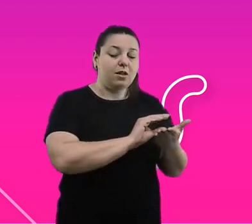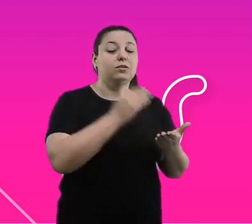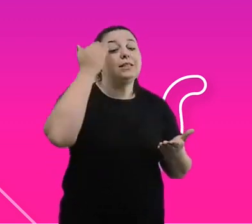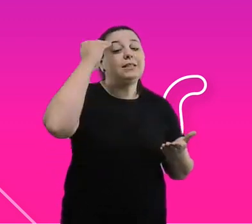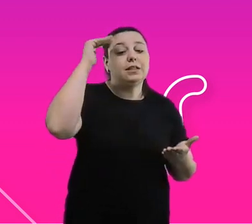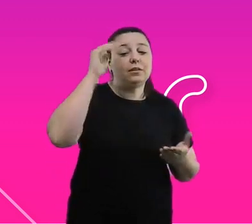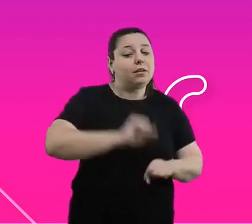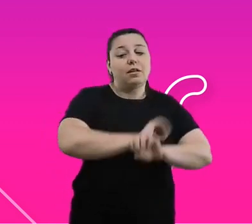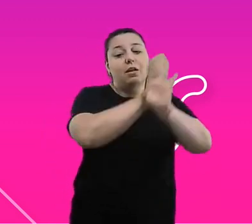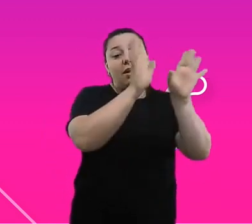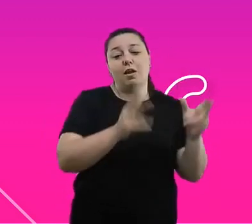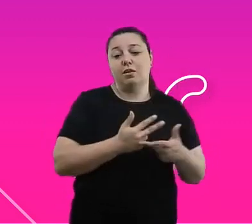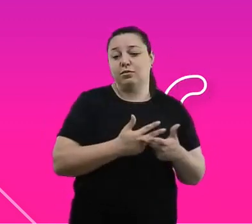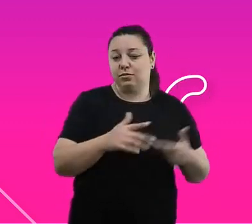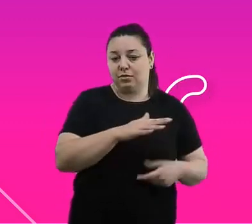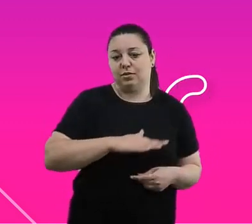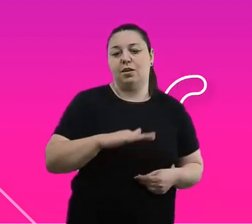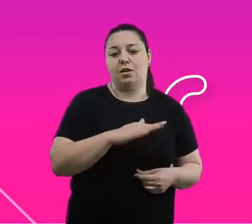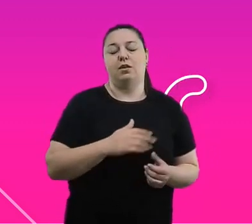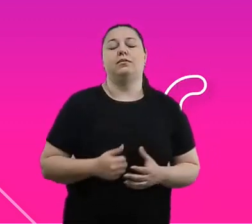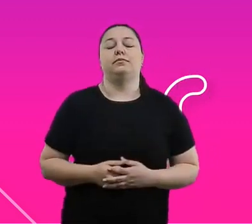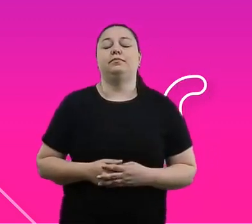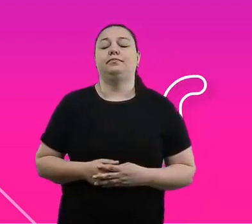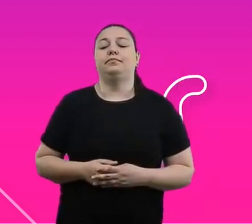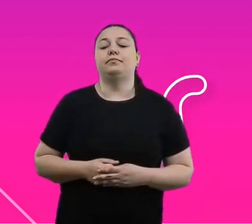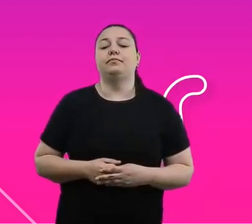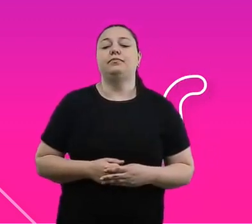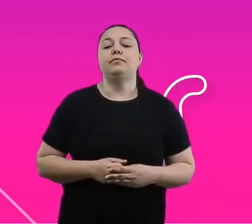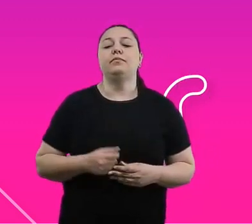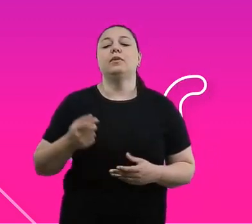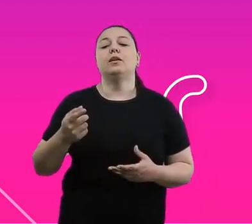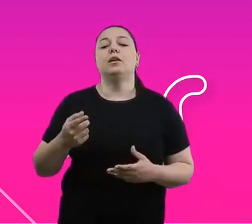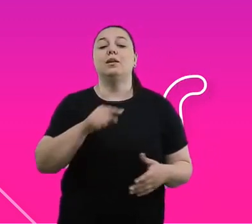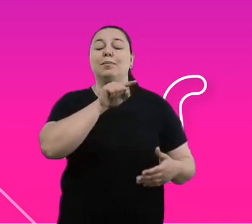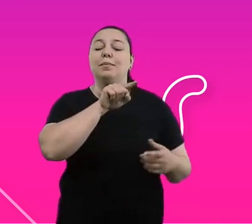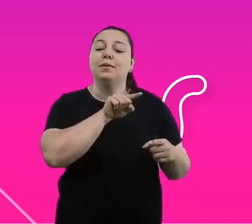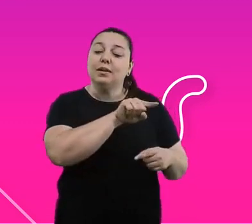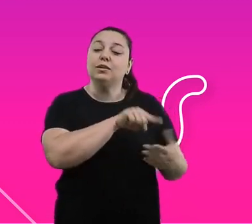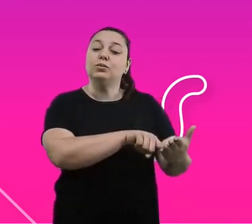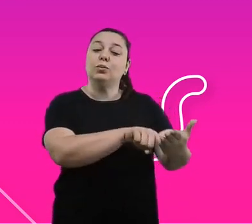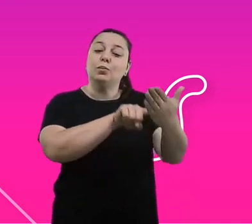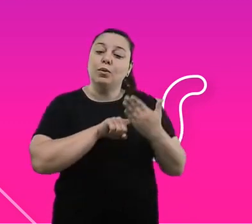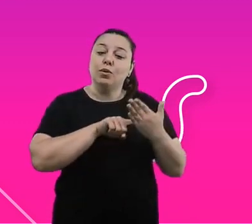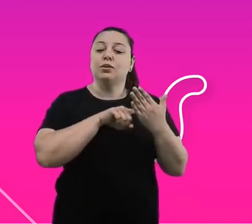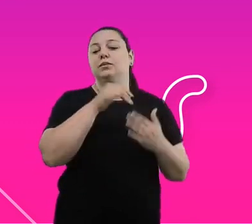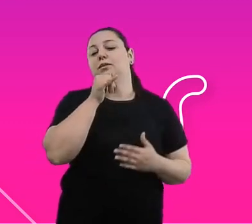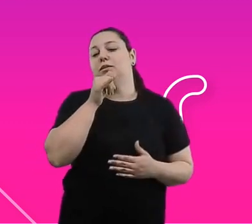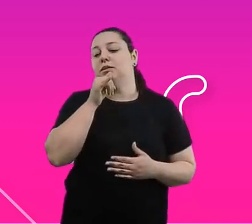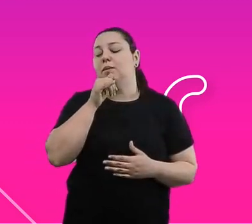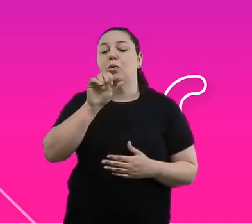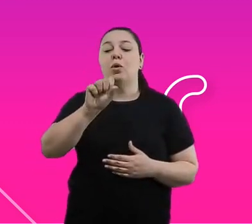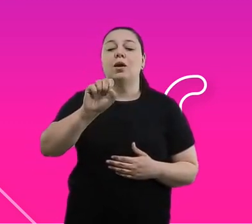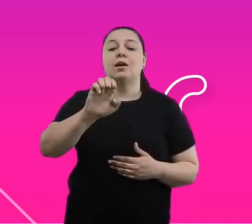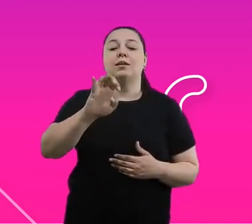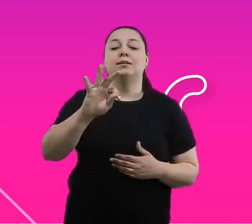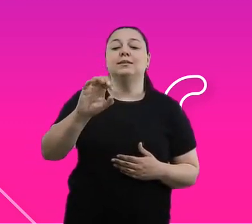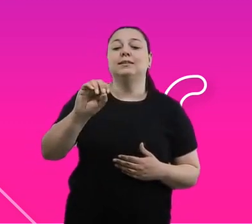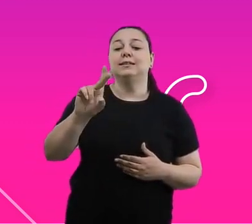poder entregar respostas desse nível. E outras coisas mais, colocamos aqui a PNAD contínua também, que é